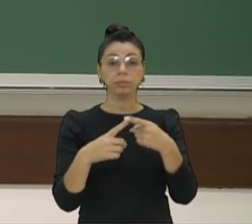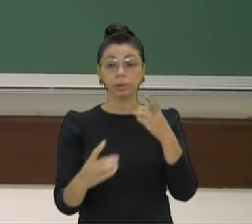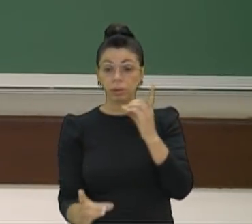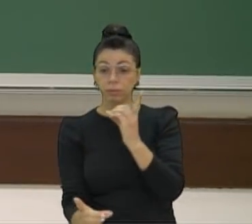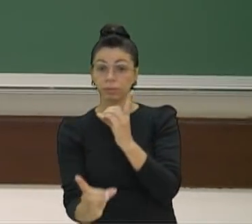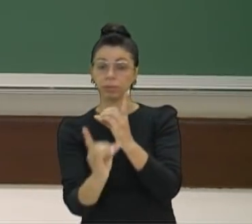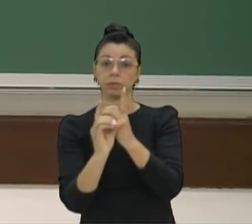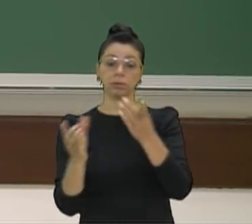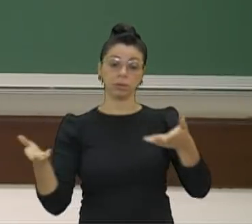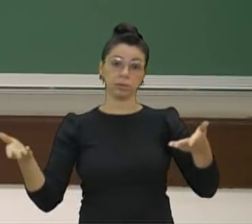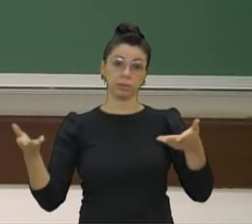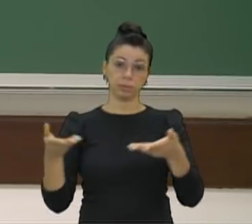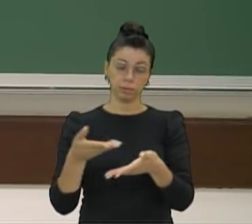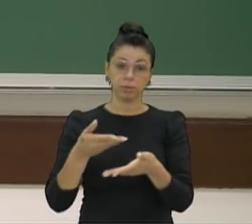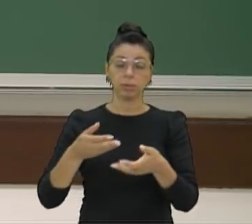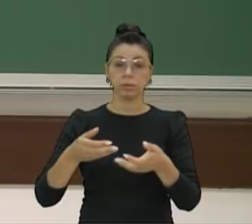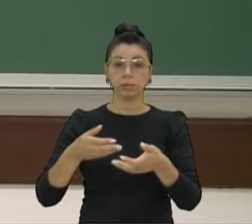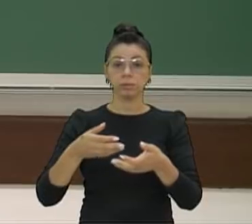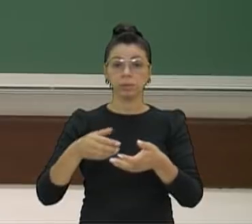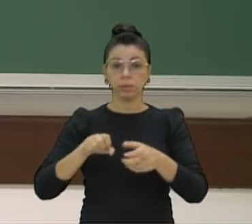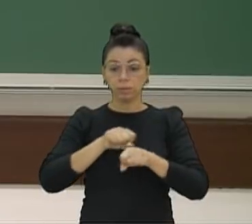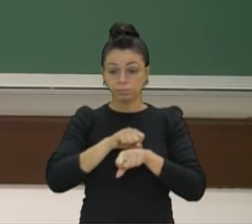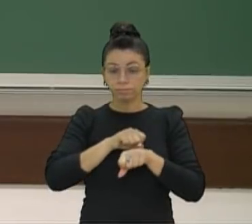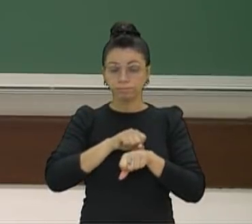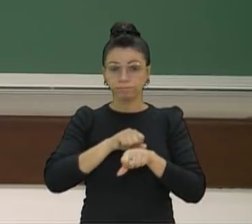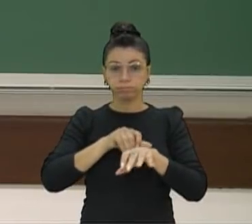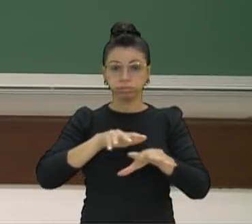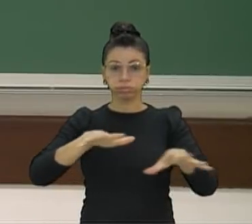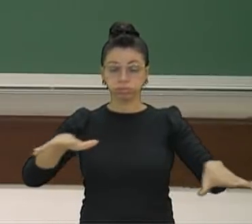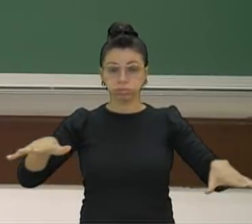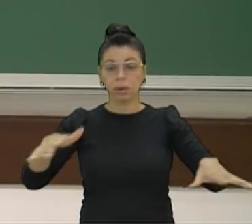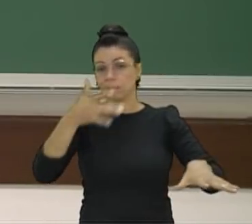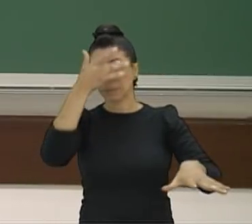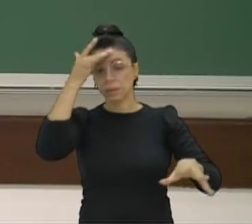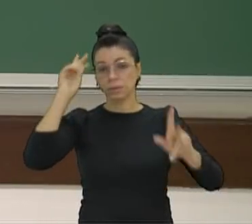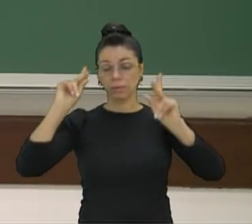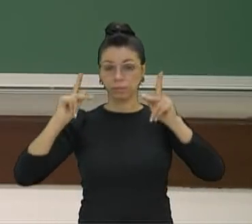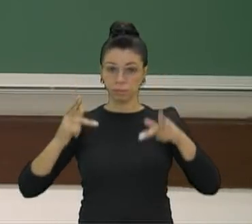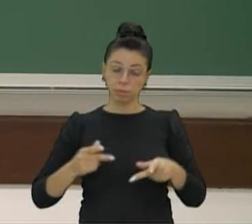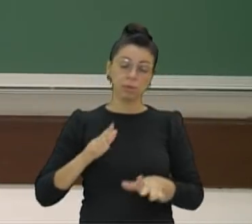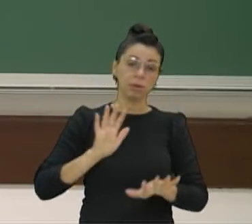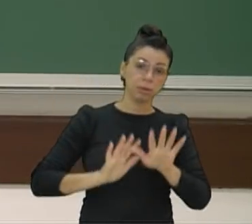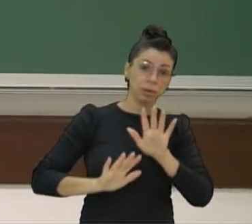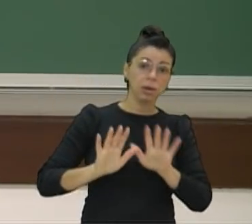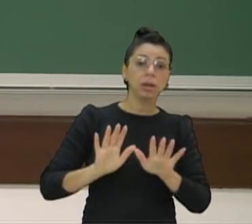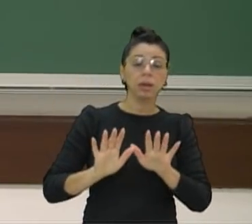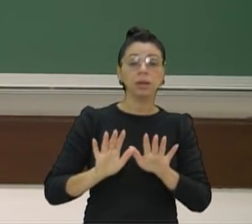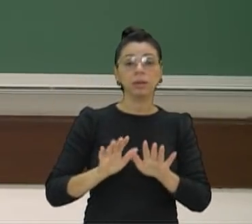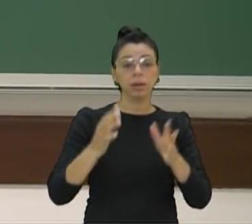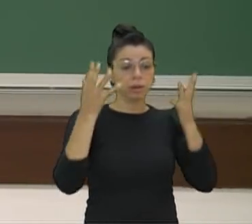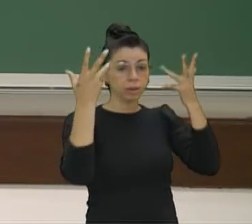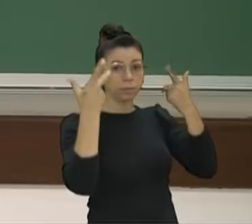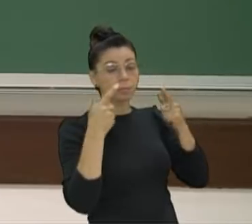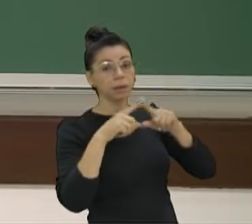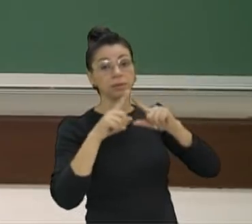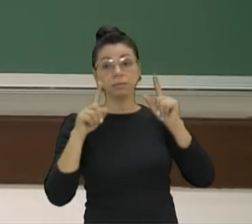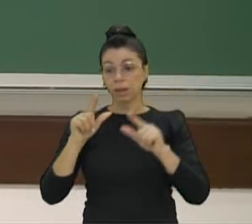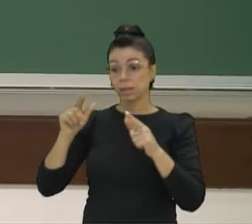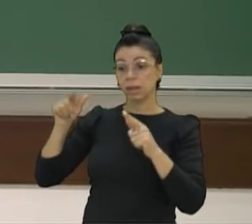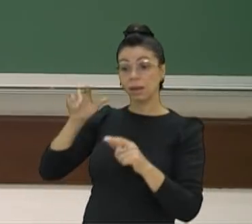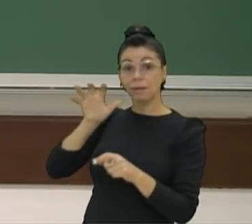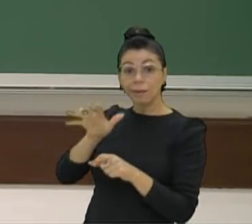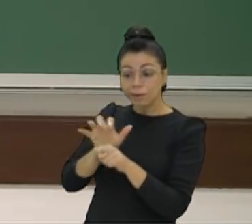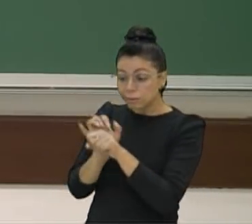descoberto recentemente infectando humanos, tá? Geralmente eles infectam animais, né? Outros seres vivos.